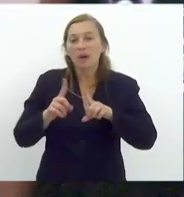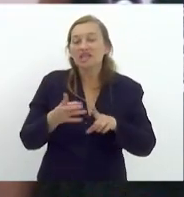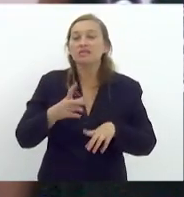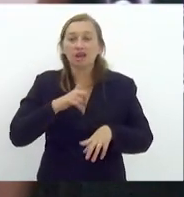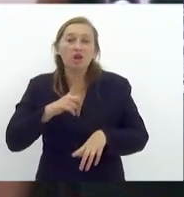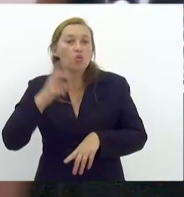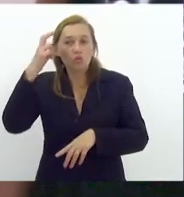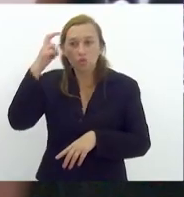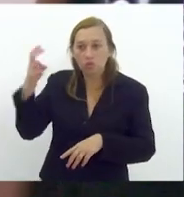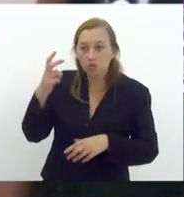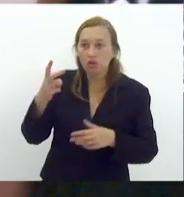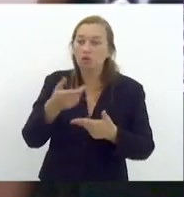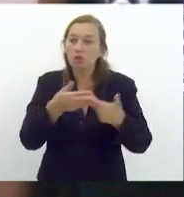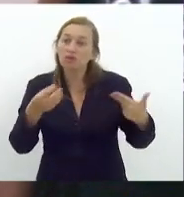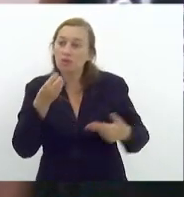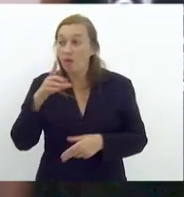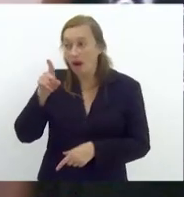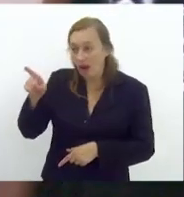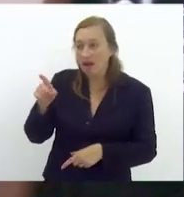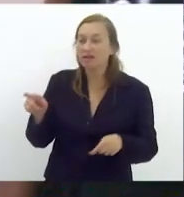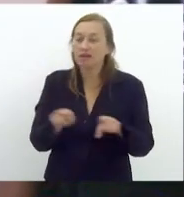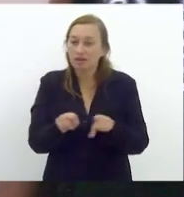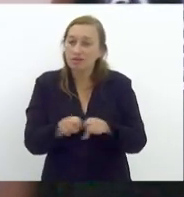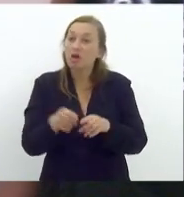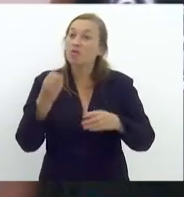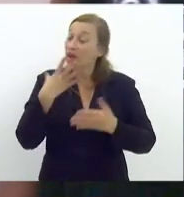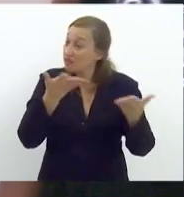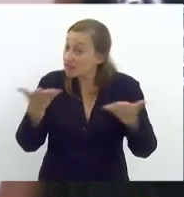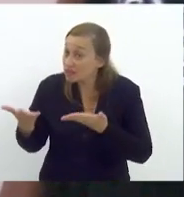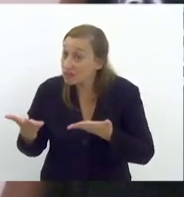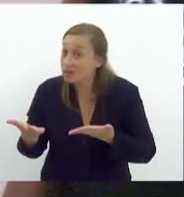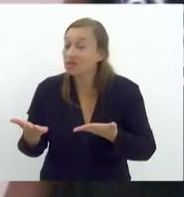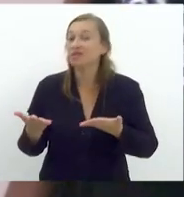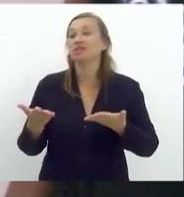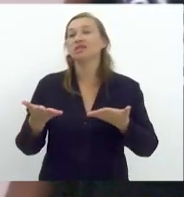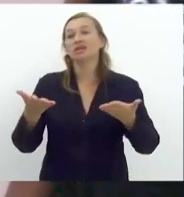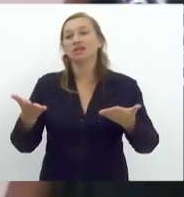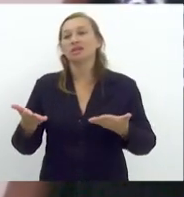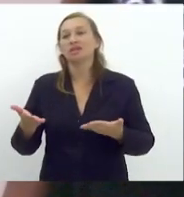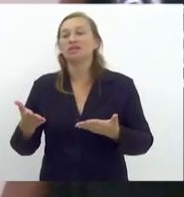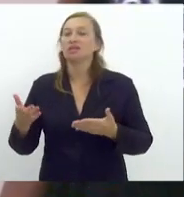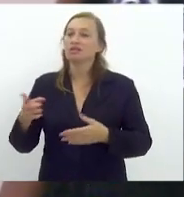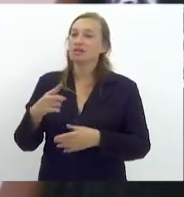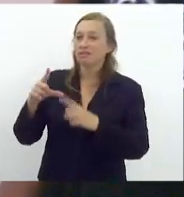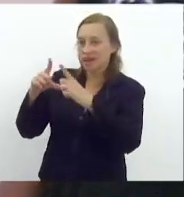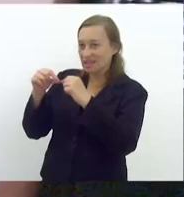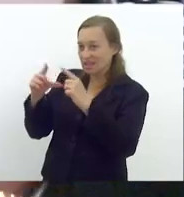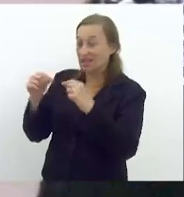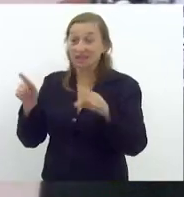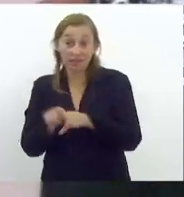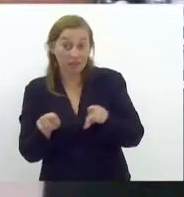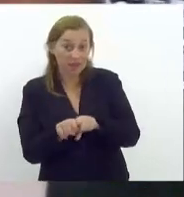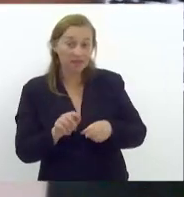muita cultura tem muita coisa rolando lá viu então sejam todos muito bem-vindos muito bem-vindos na nossa quebrada também